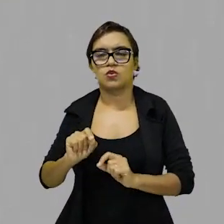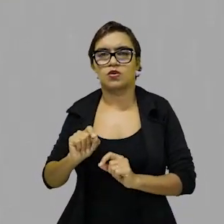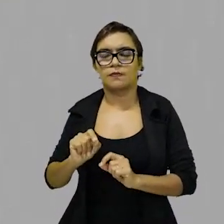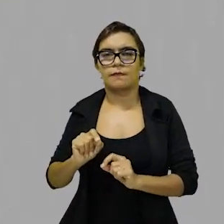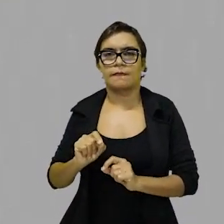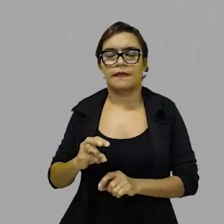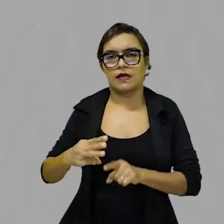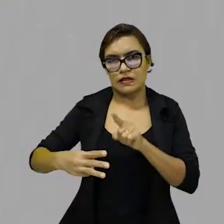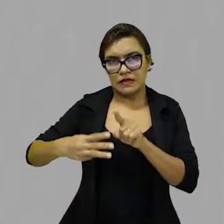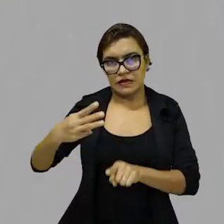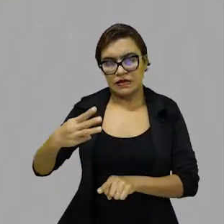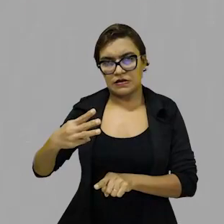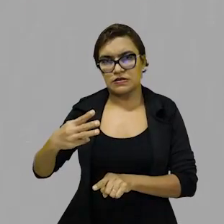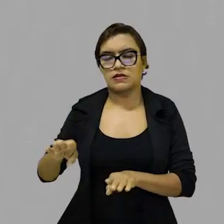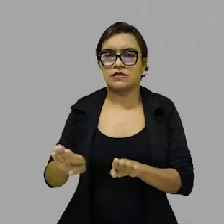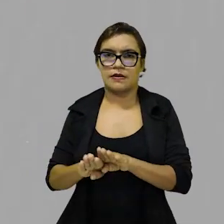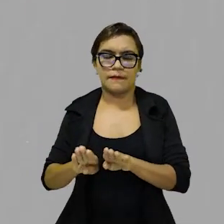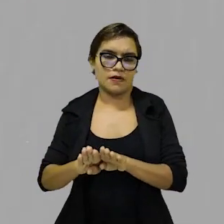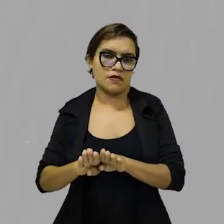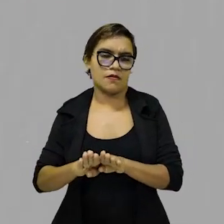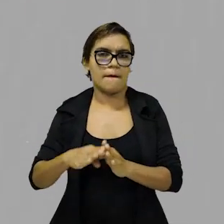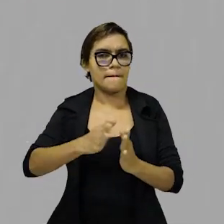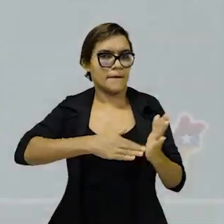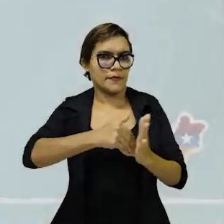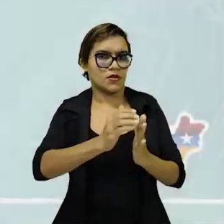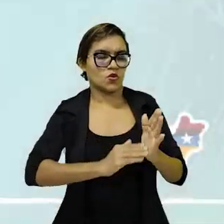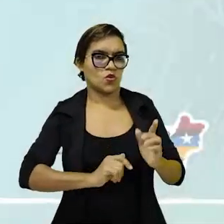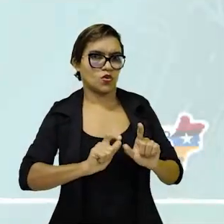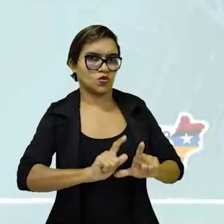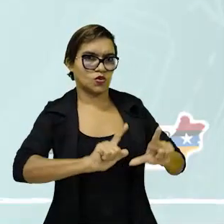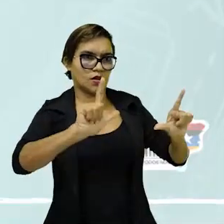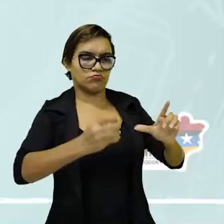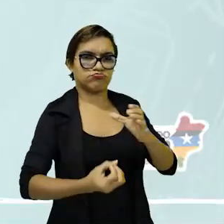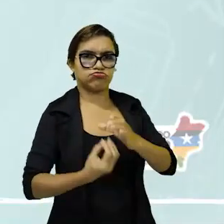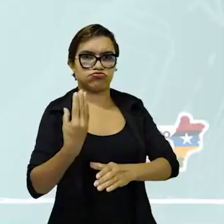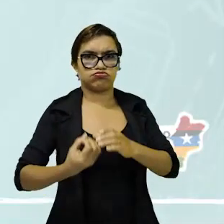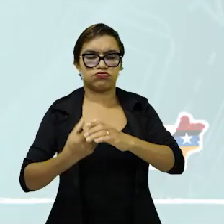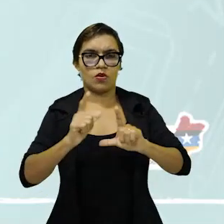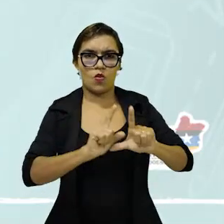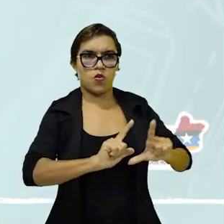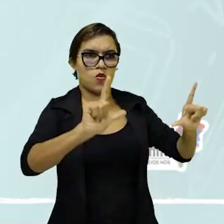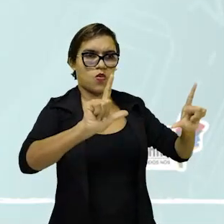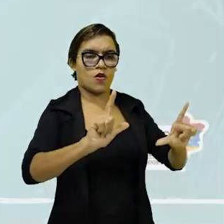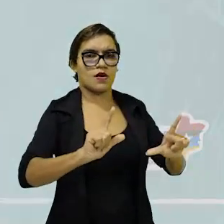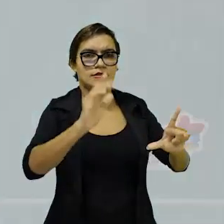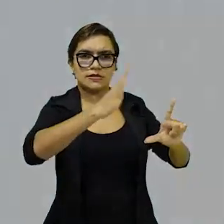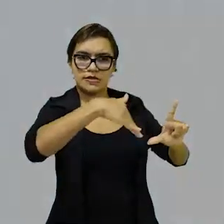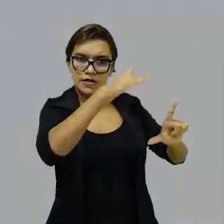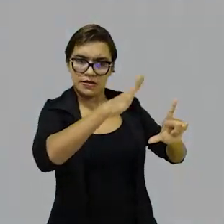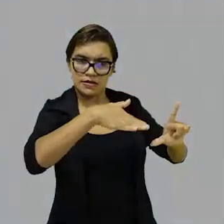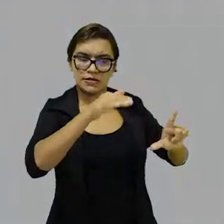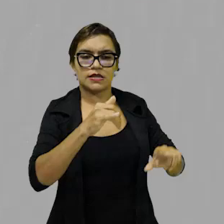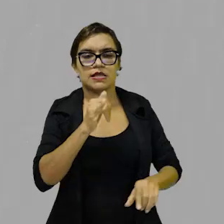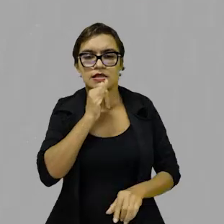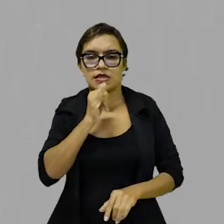a 4 pintores. E esses quadros, né, trabalham com, além da